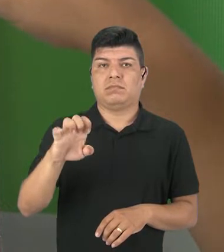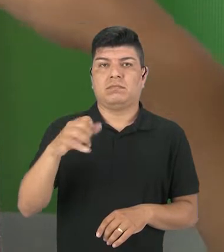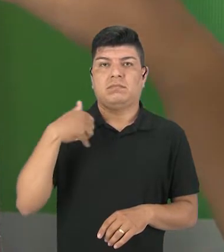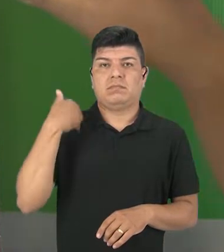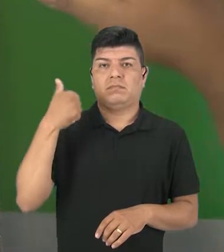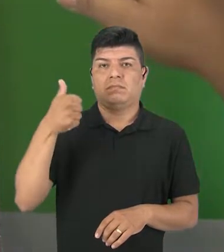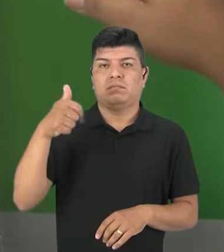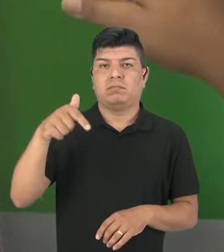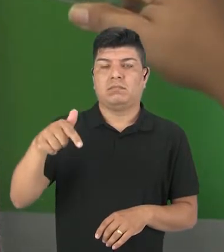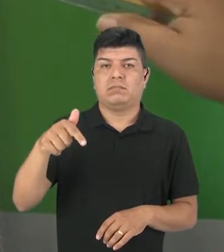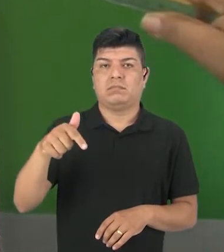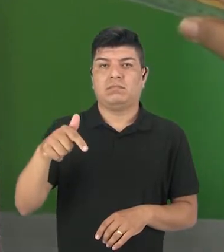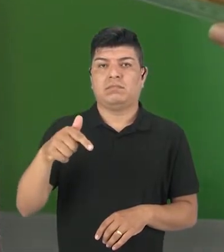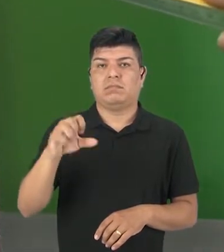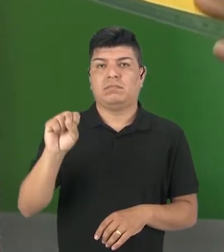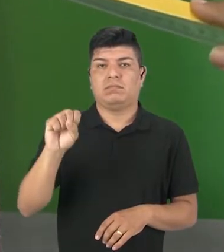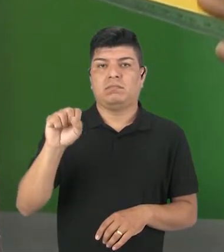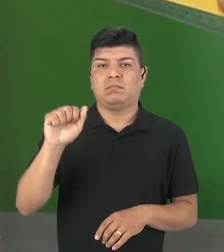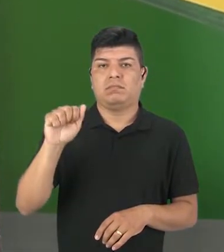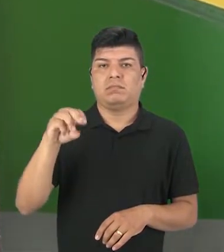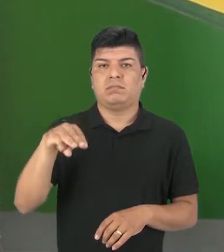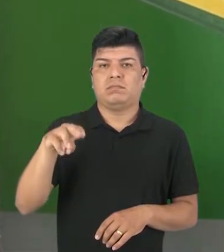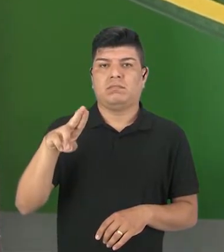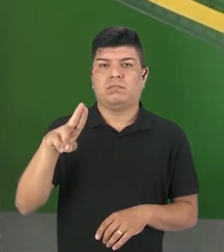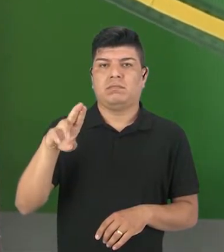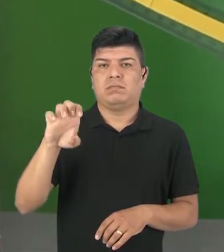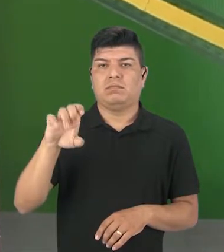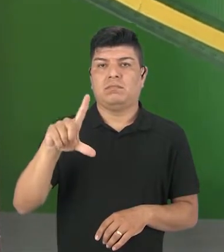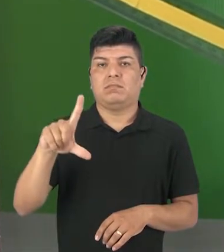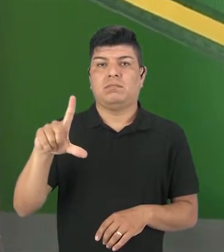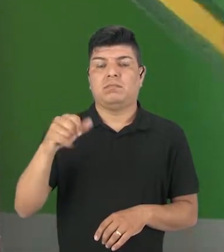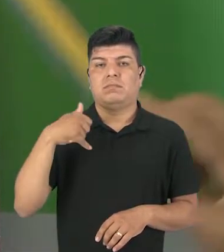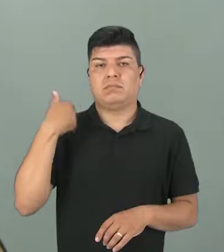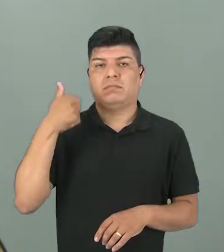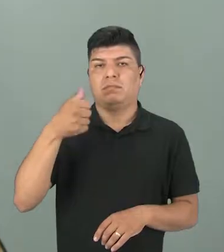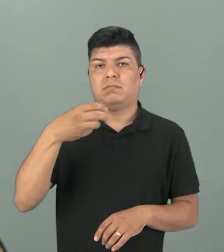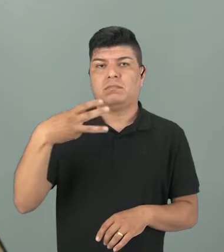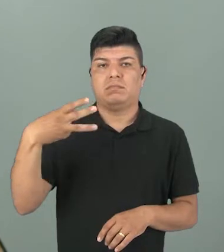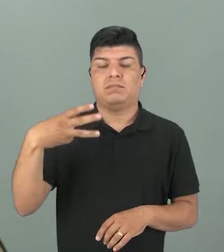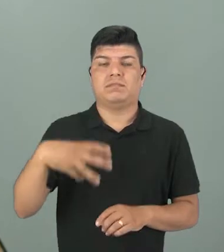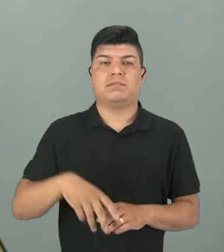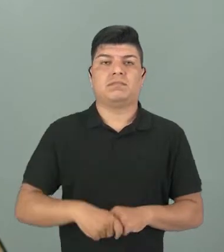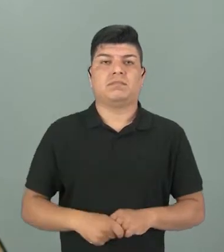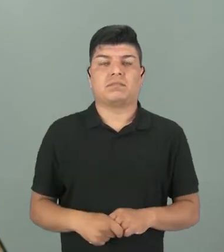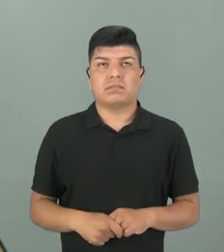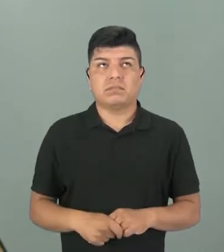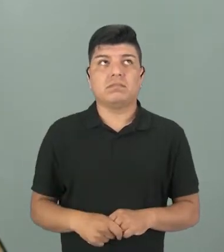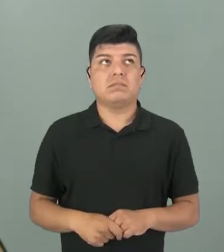17 anos, e Samuel de Oliveira, 13 anos.